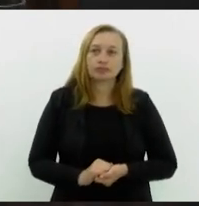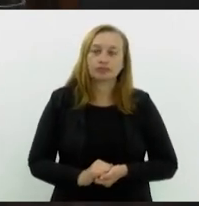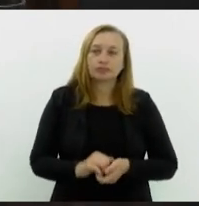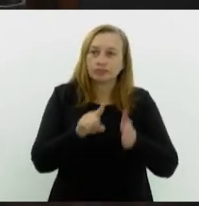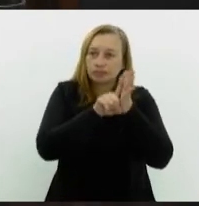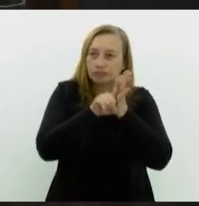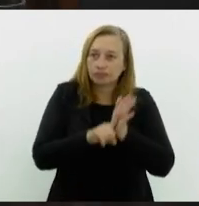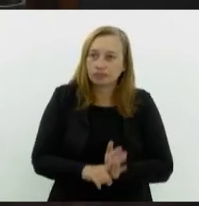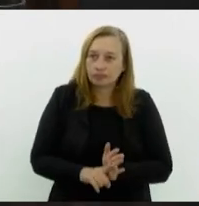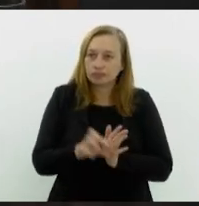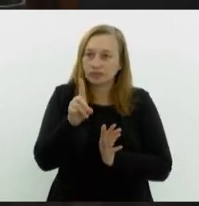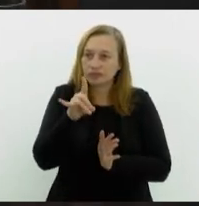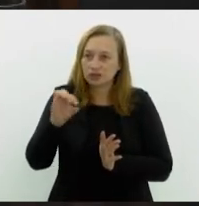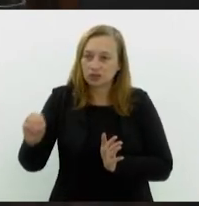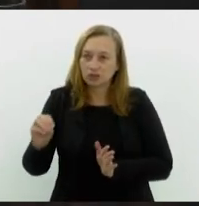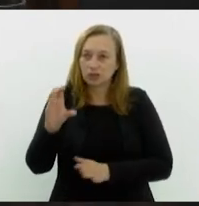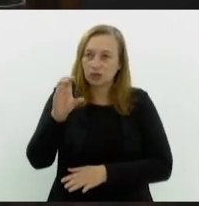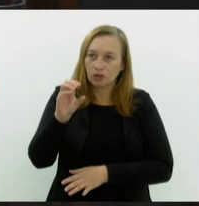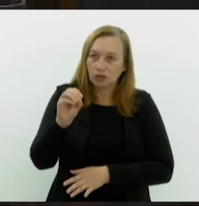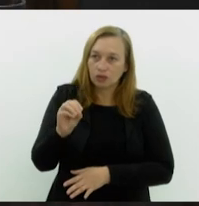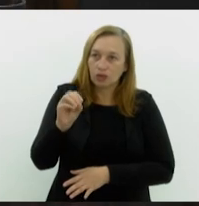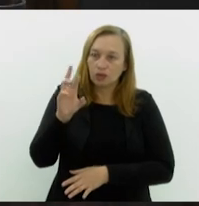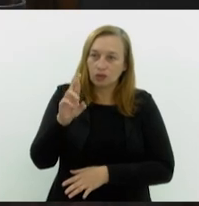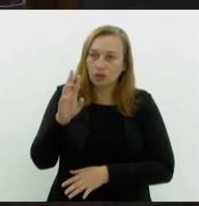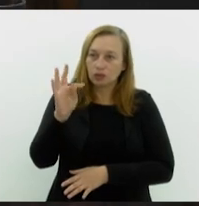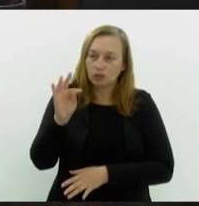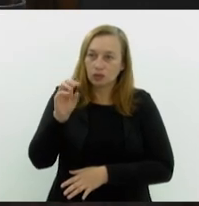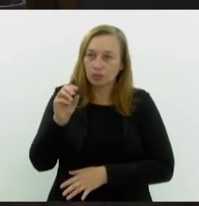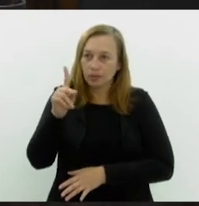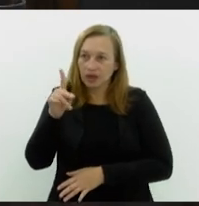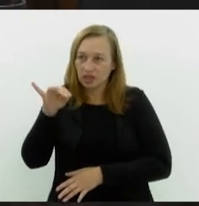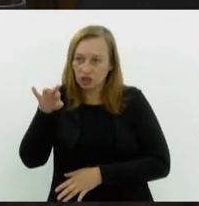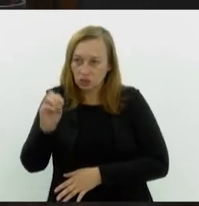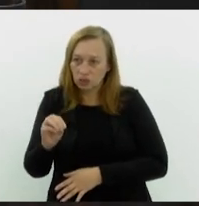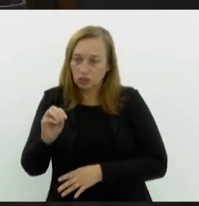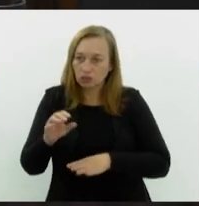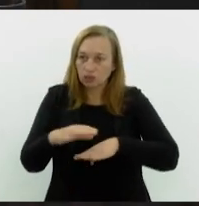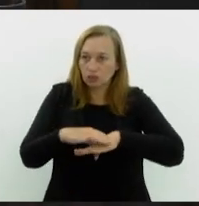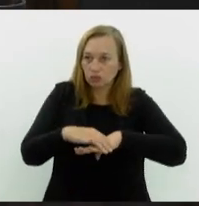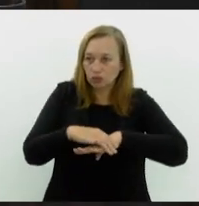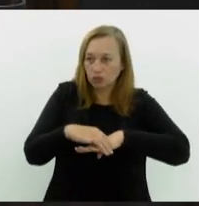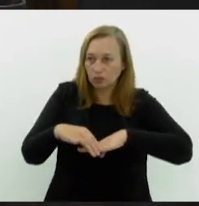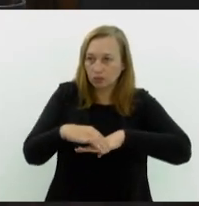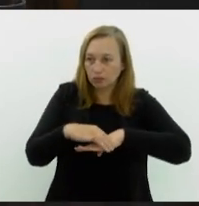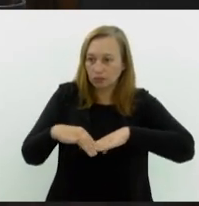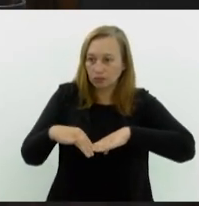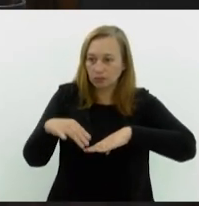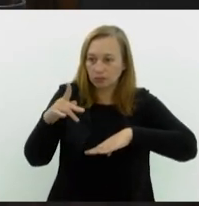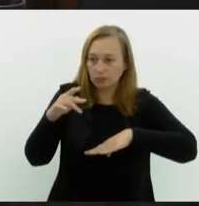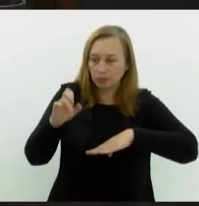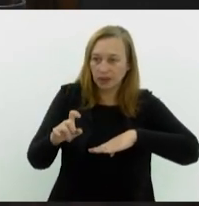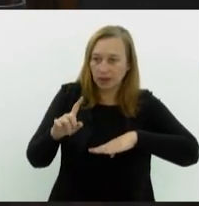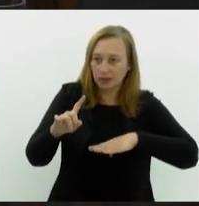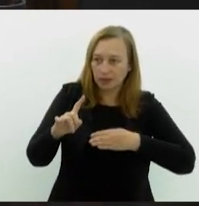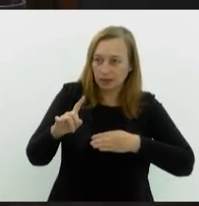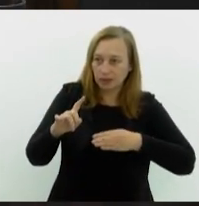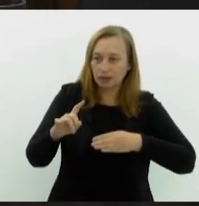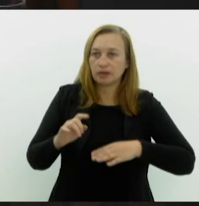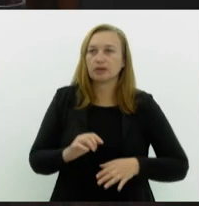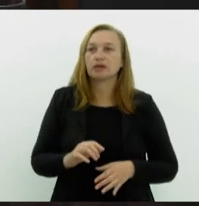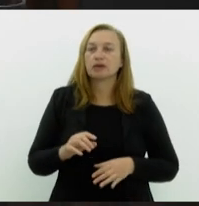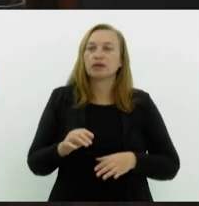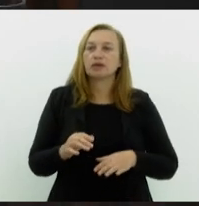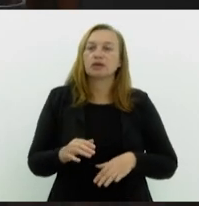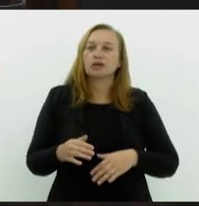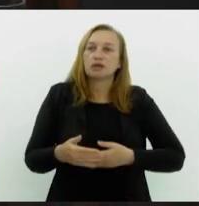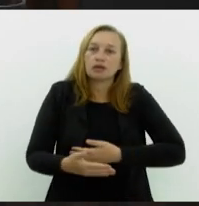exame clínico ortopédico para diagnóstico do pé torto congênito, PTC, em recém-nascido